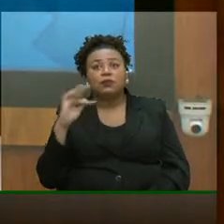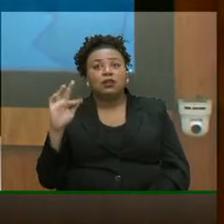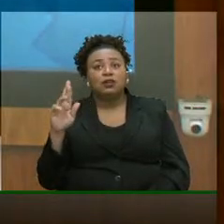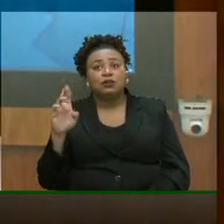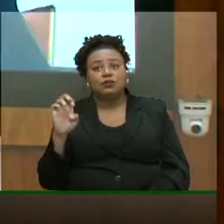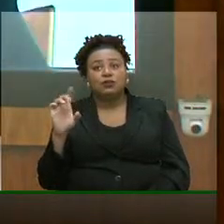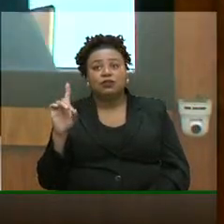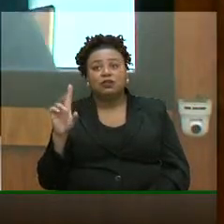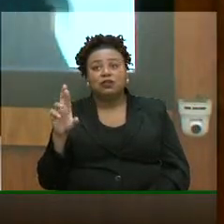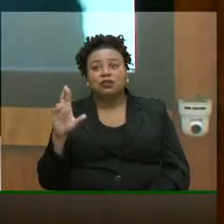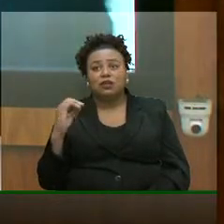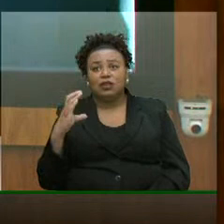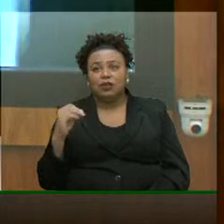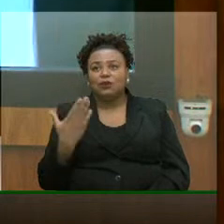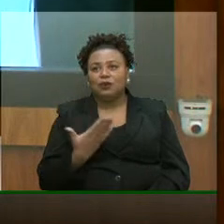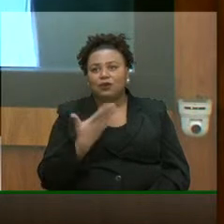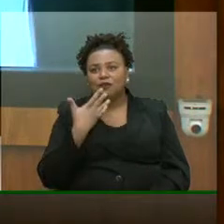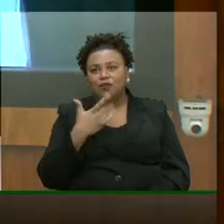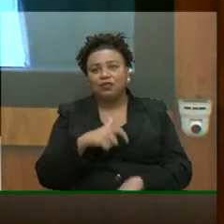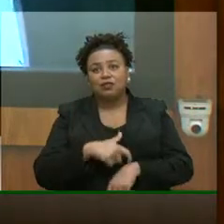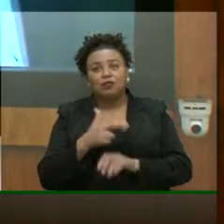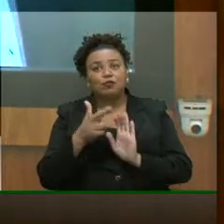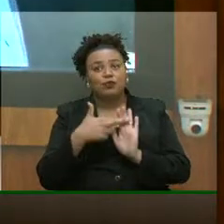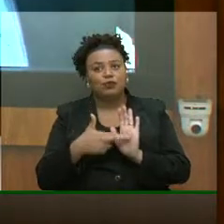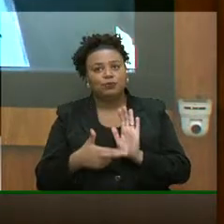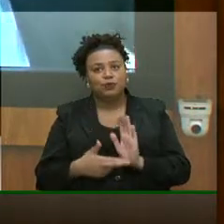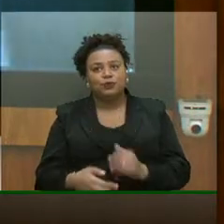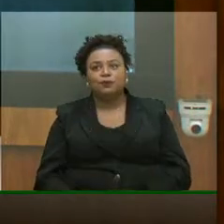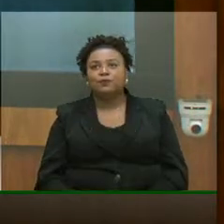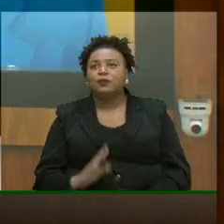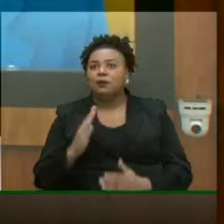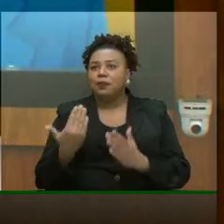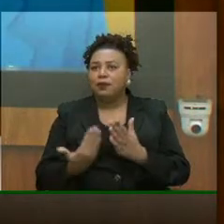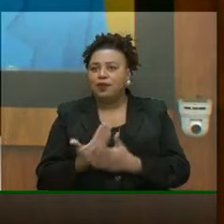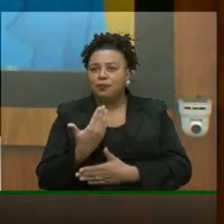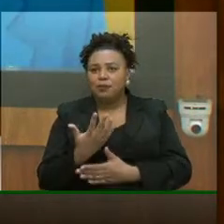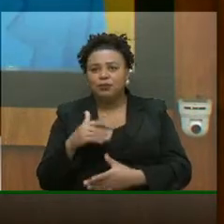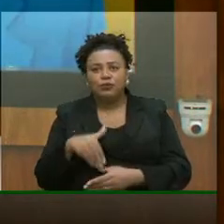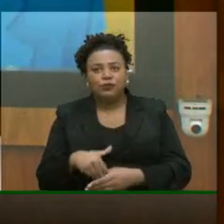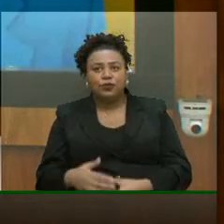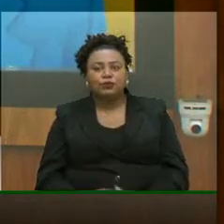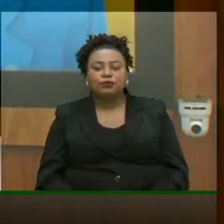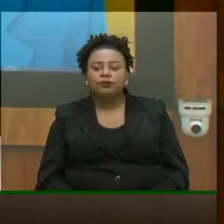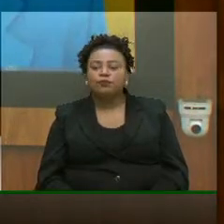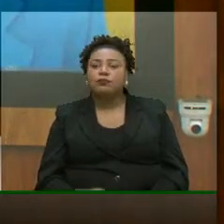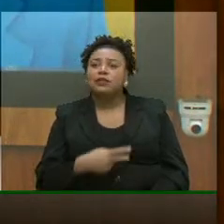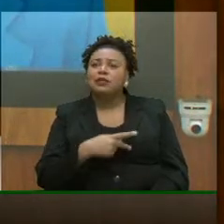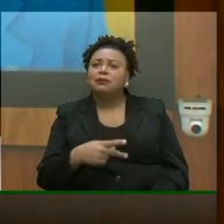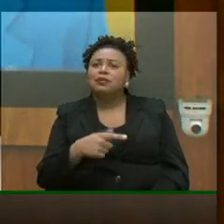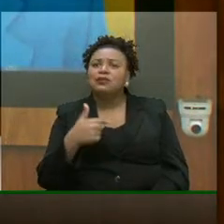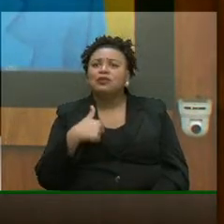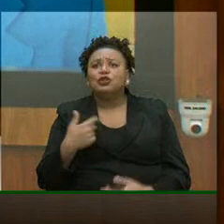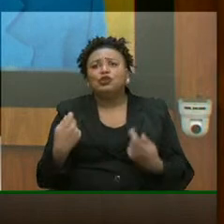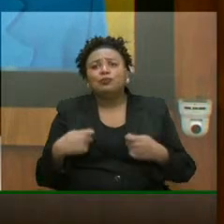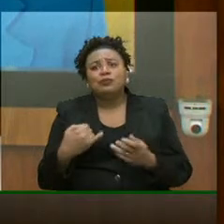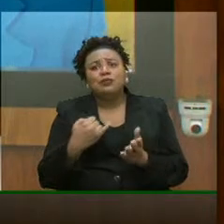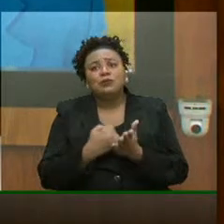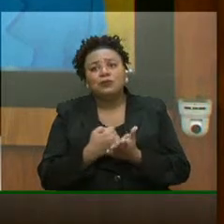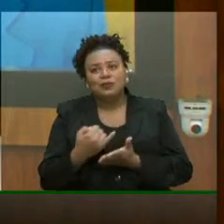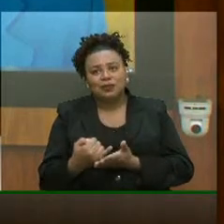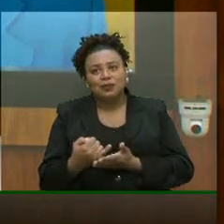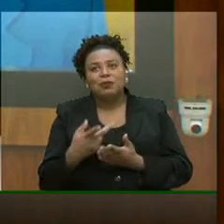Frederico Antunes, com a palavra pelo tempo regimental, para o encaminhamento. Senhor presidente, eu preciso